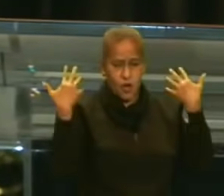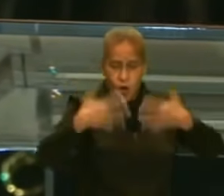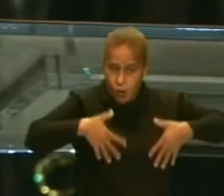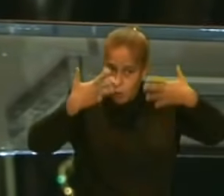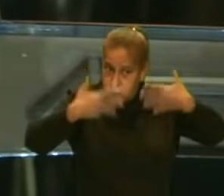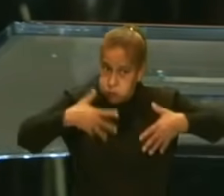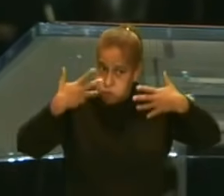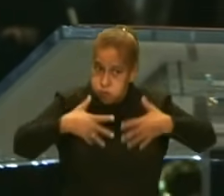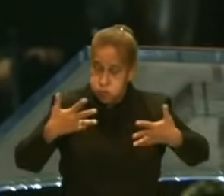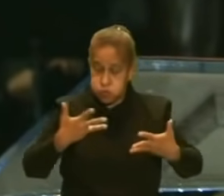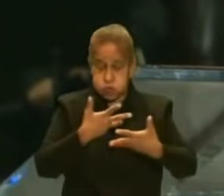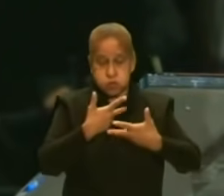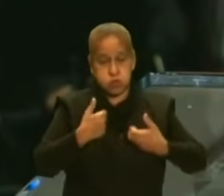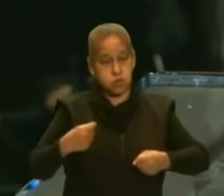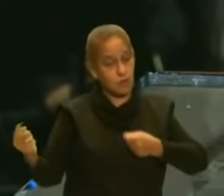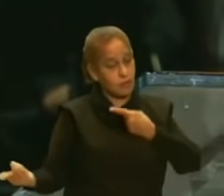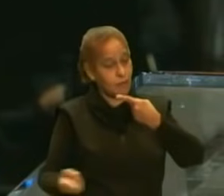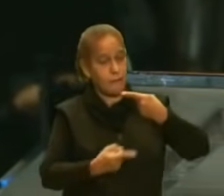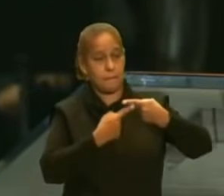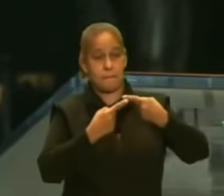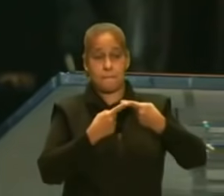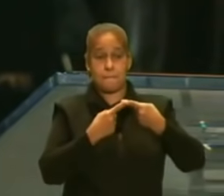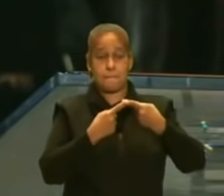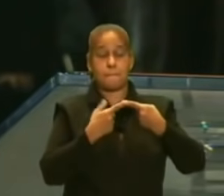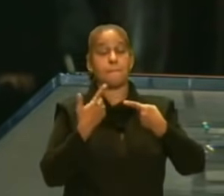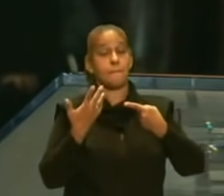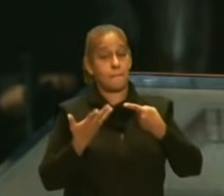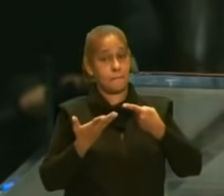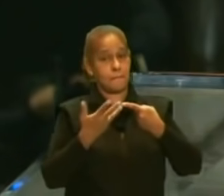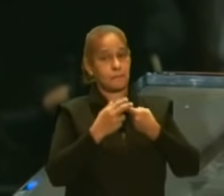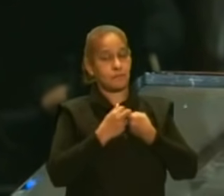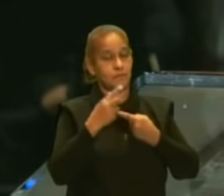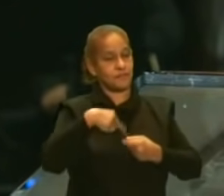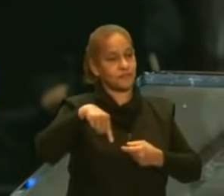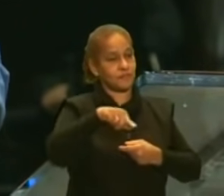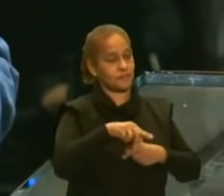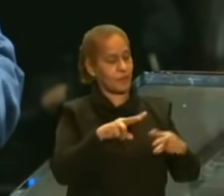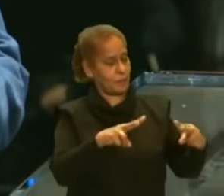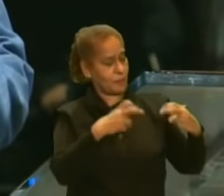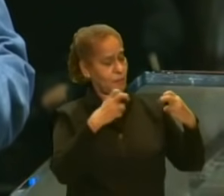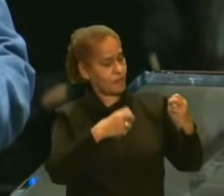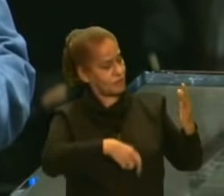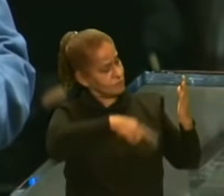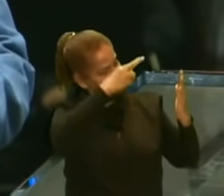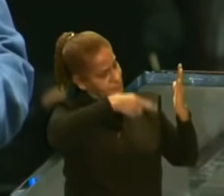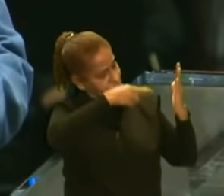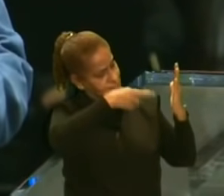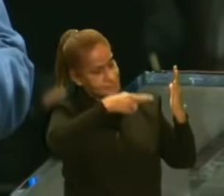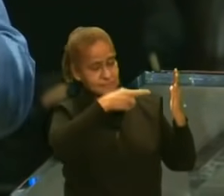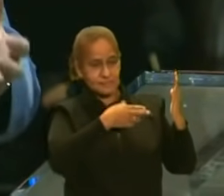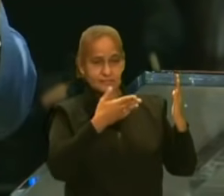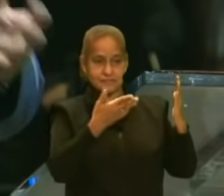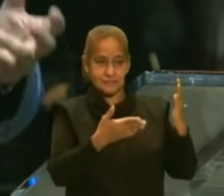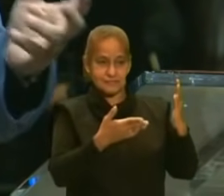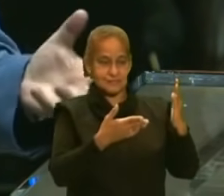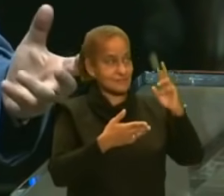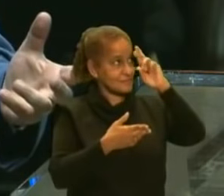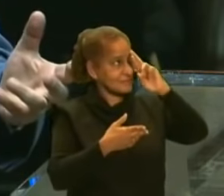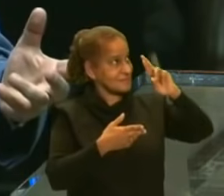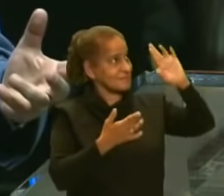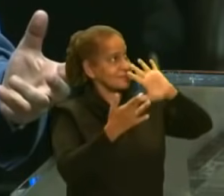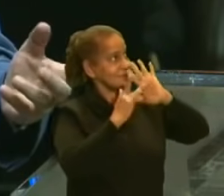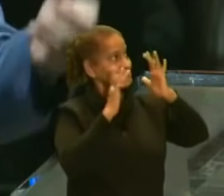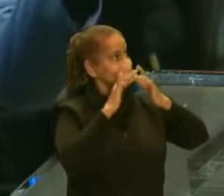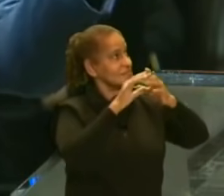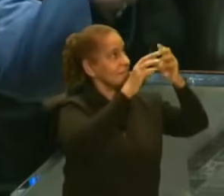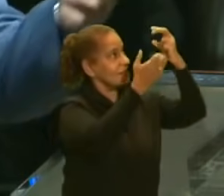Entre eles, a gente vai ver o Senhor Jesus descendo